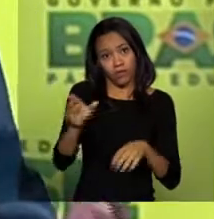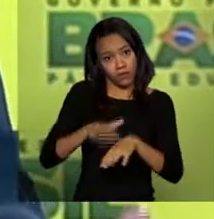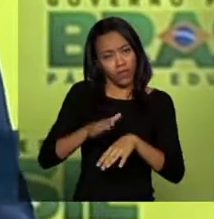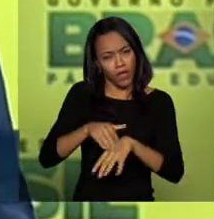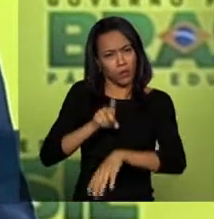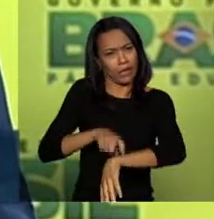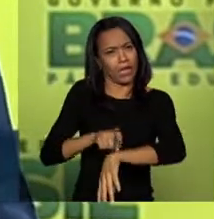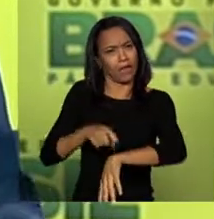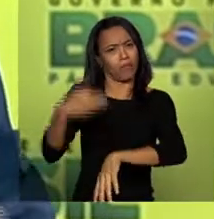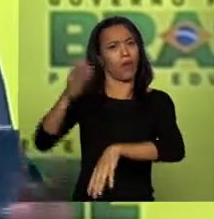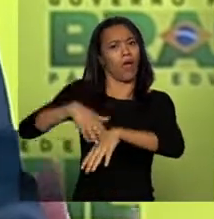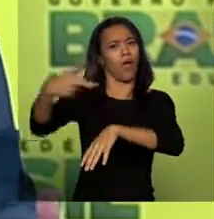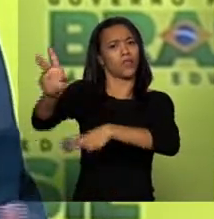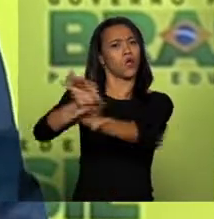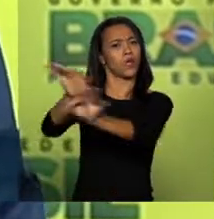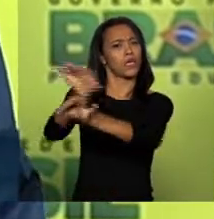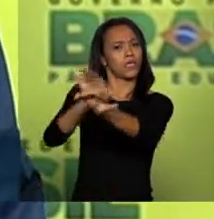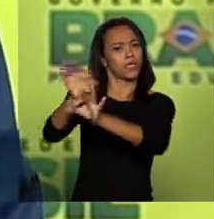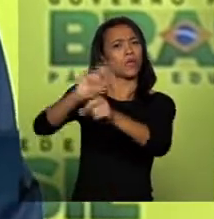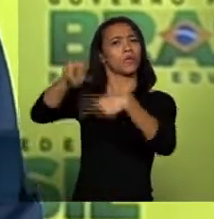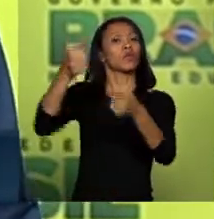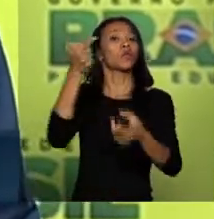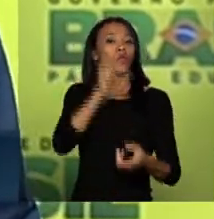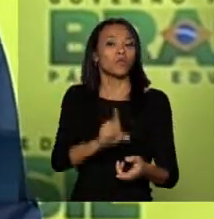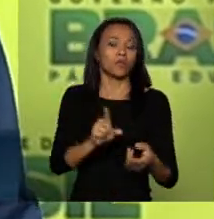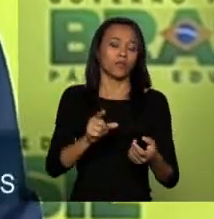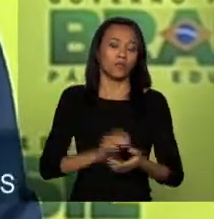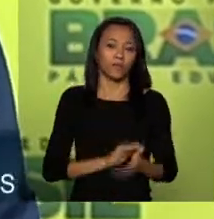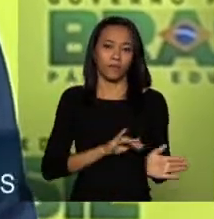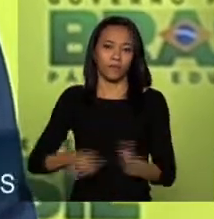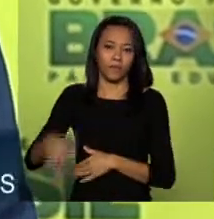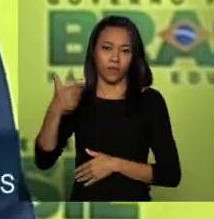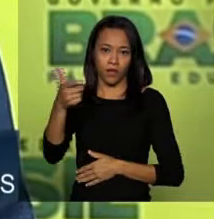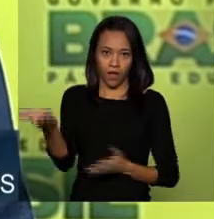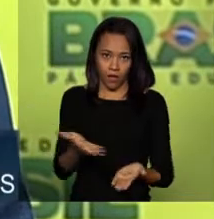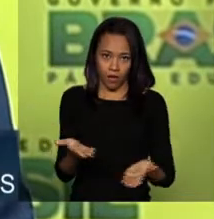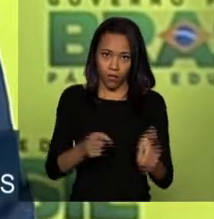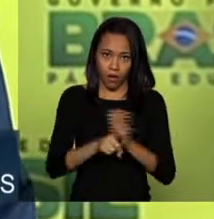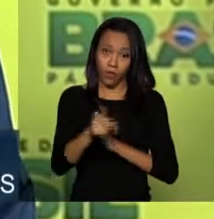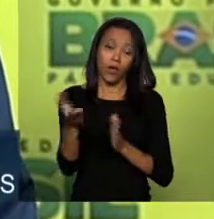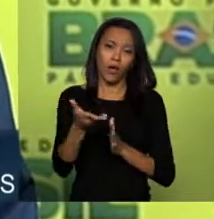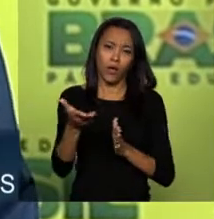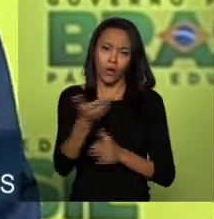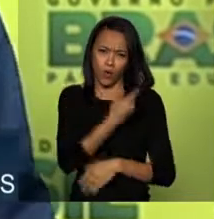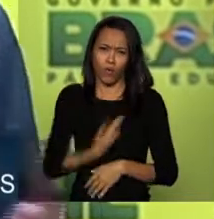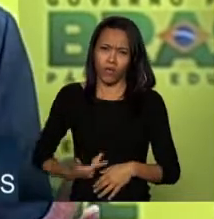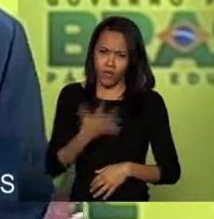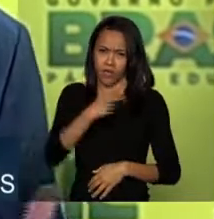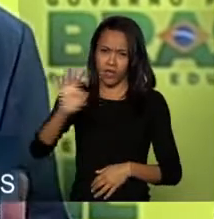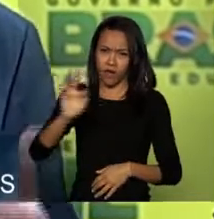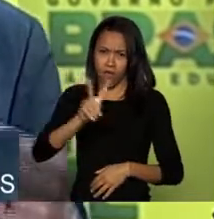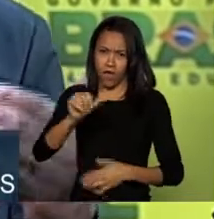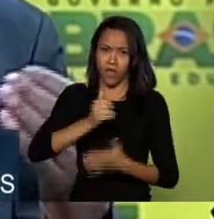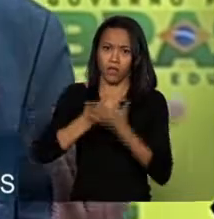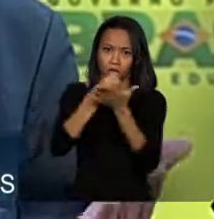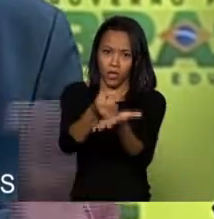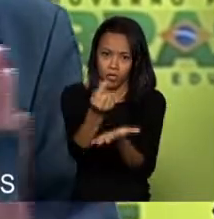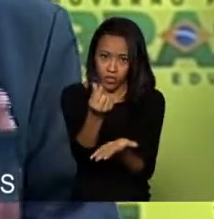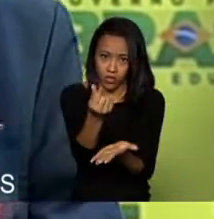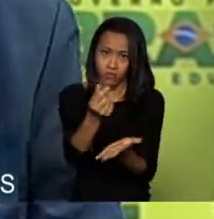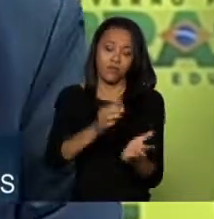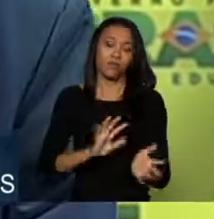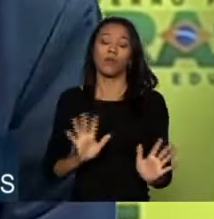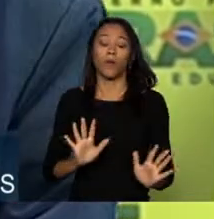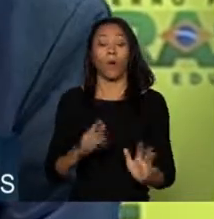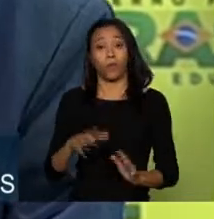tempo para se adequar, um tempo que a comissão vai definir. Agora, o governo federal vai ajudar financeiramente? Não, é ao contrário. Você tem um comprometimento.